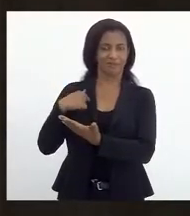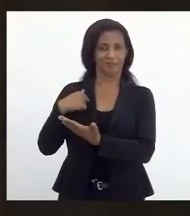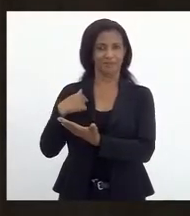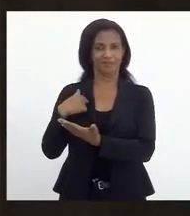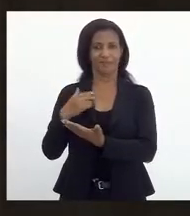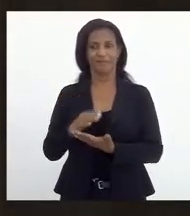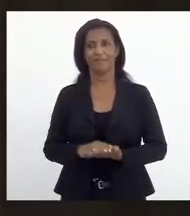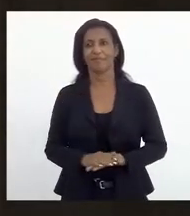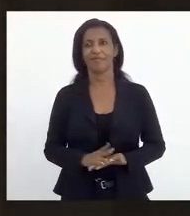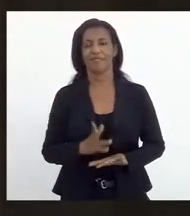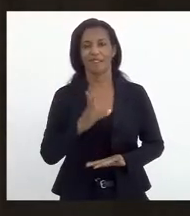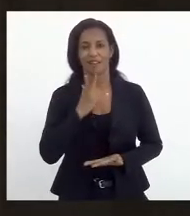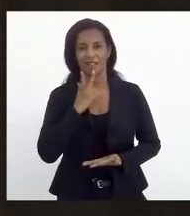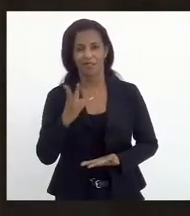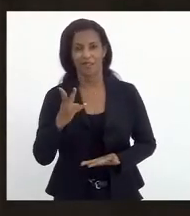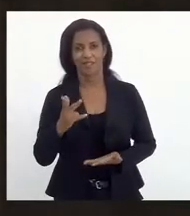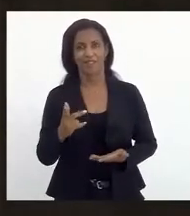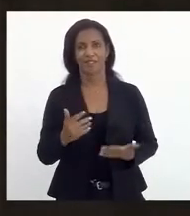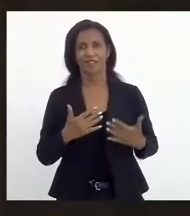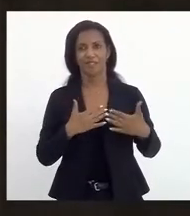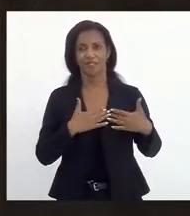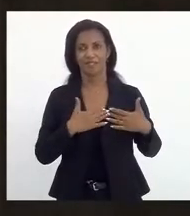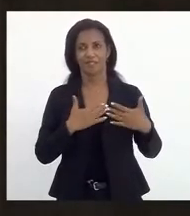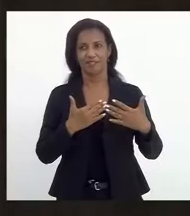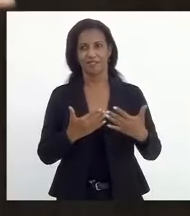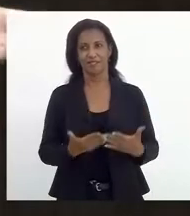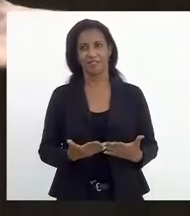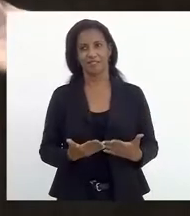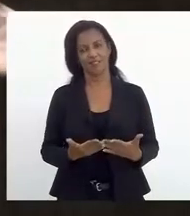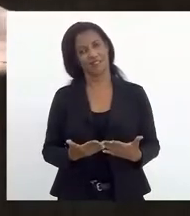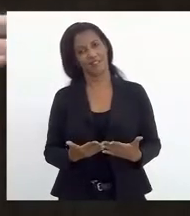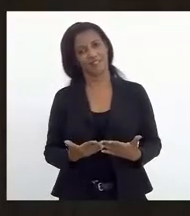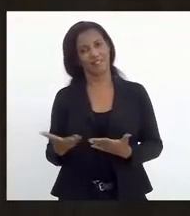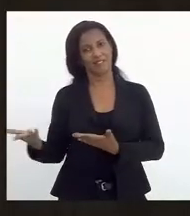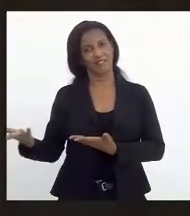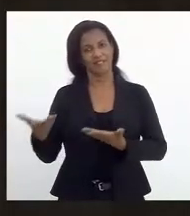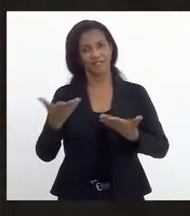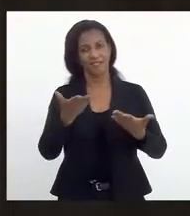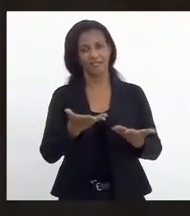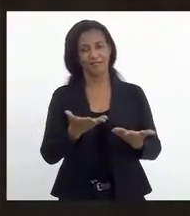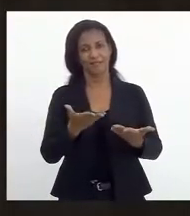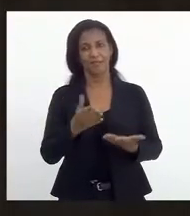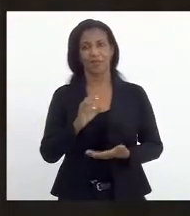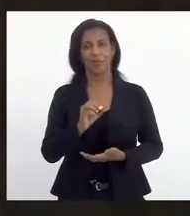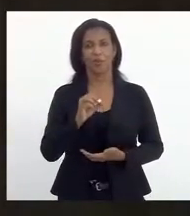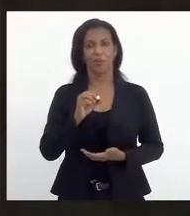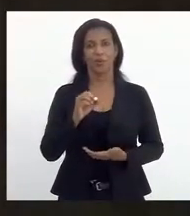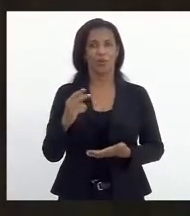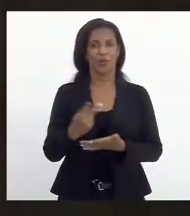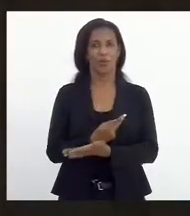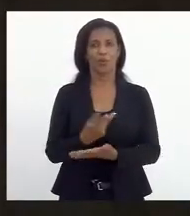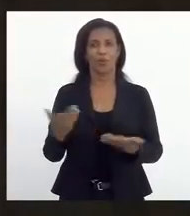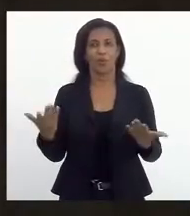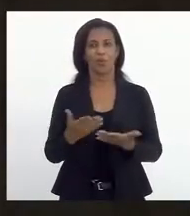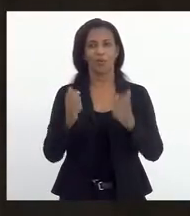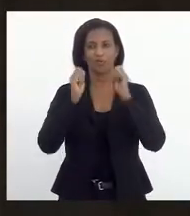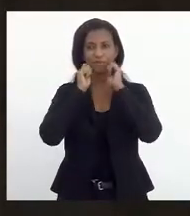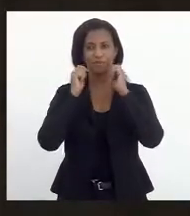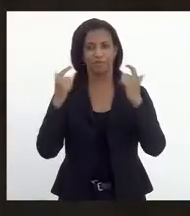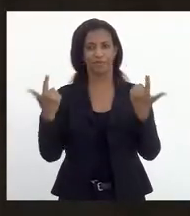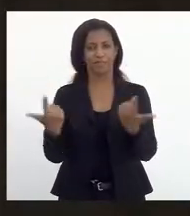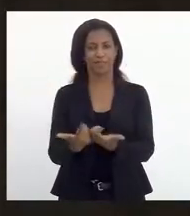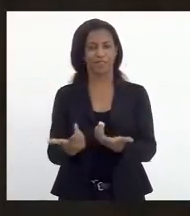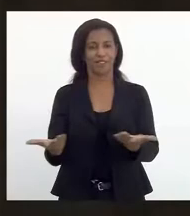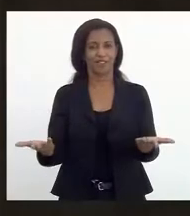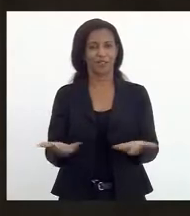a fazer uma saudação a uma efeméride que acontece hoje na Assembleia